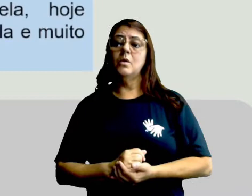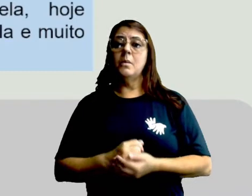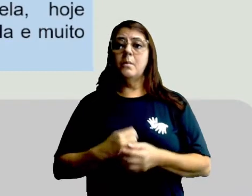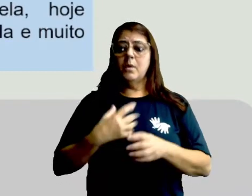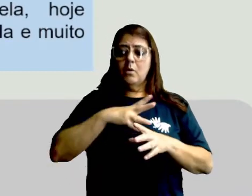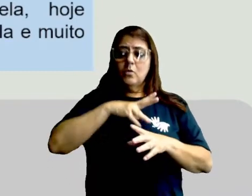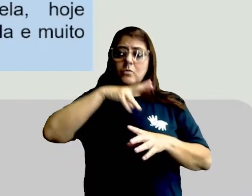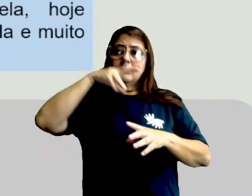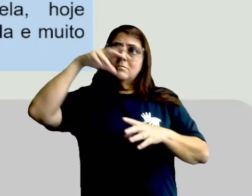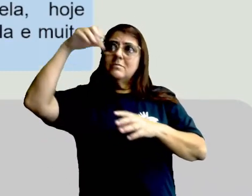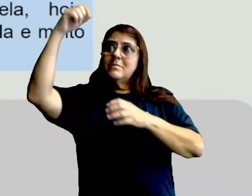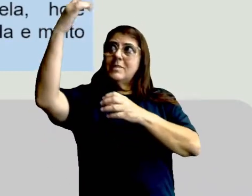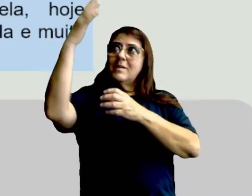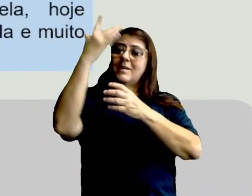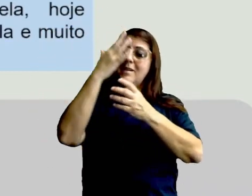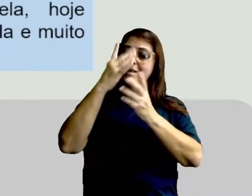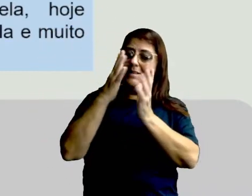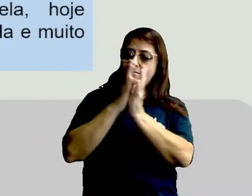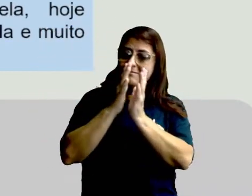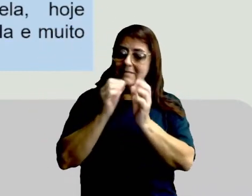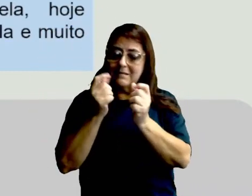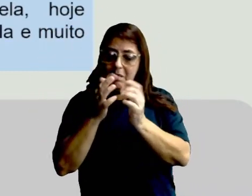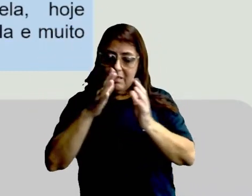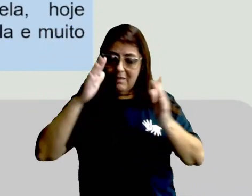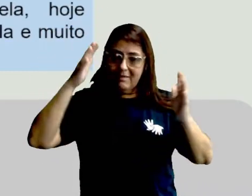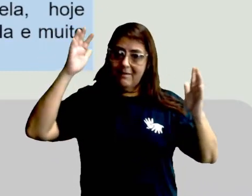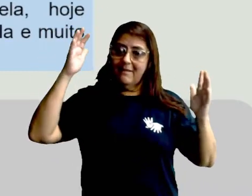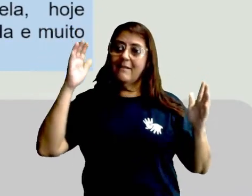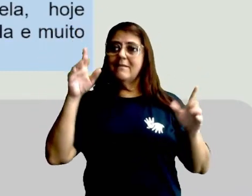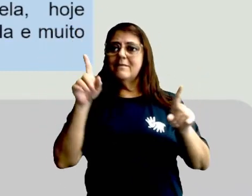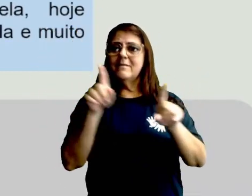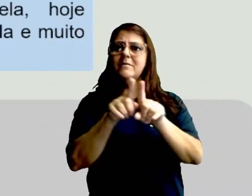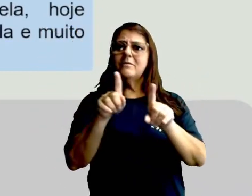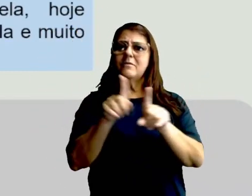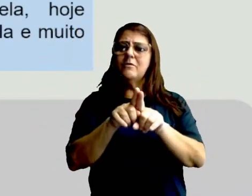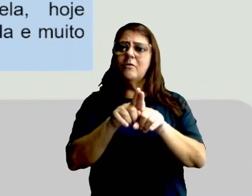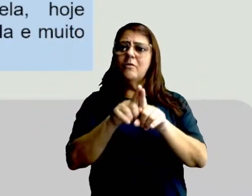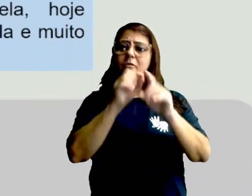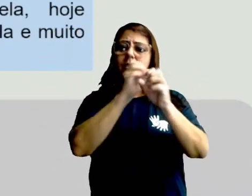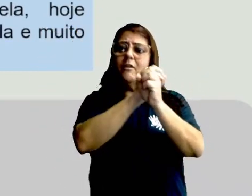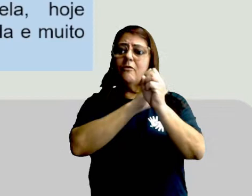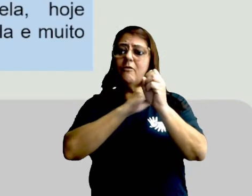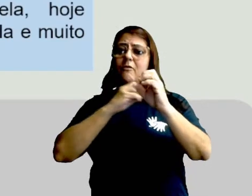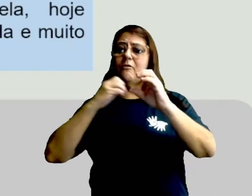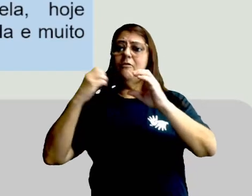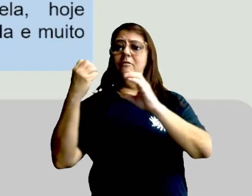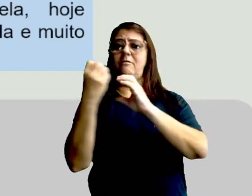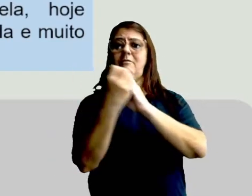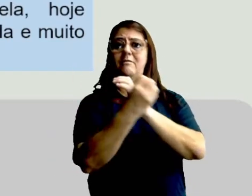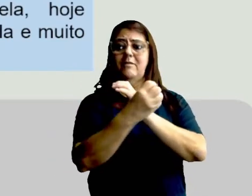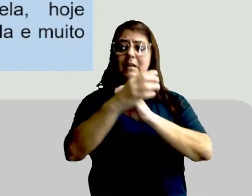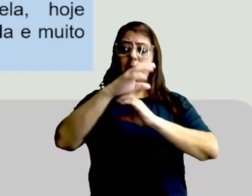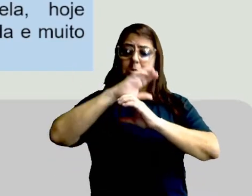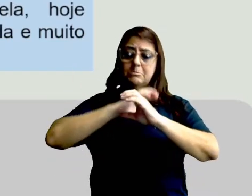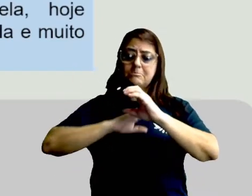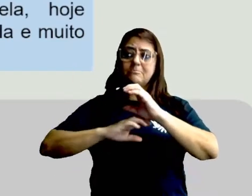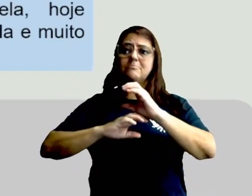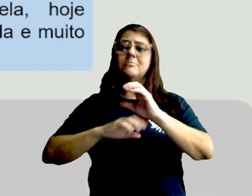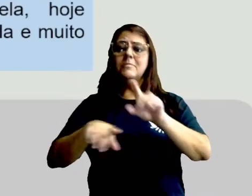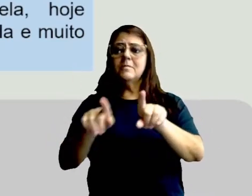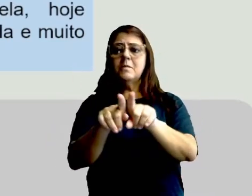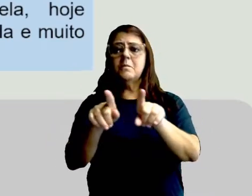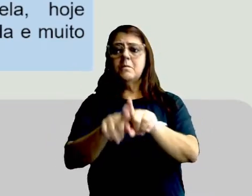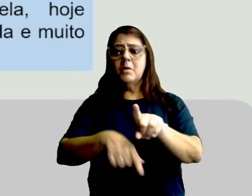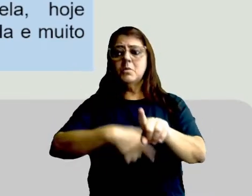energia do Sol. Curiosidade: Vênus, que é um dos planetas, né, do Sistema Solar, é